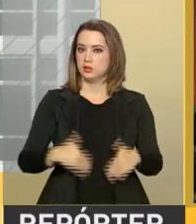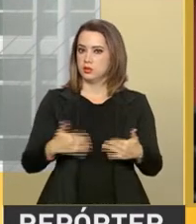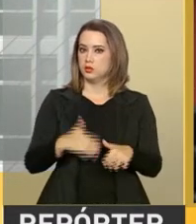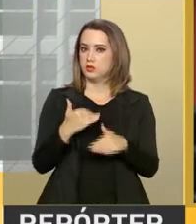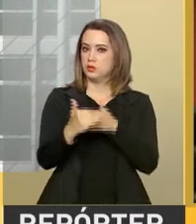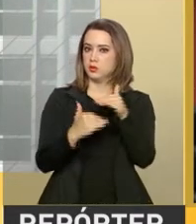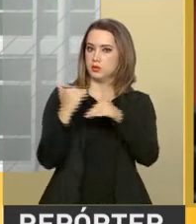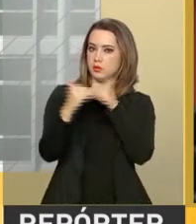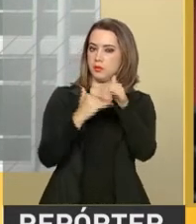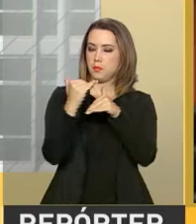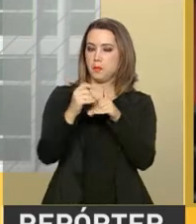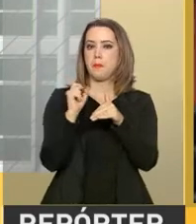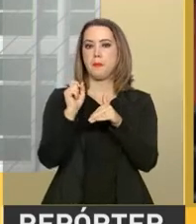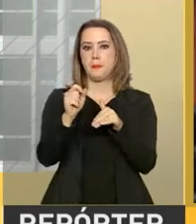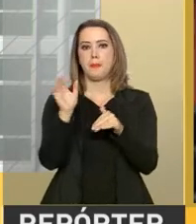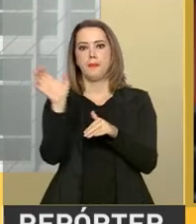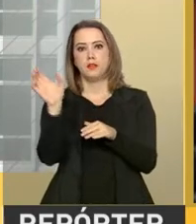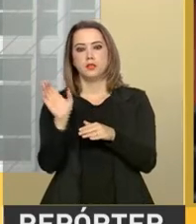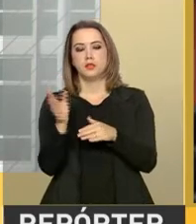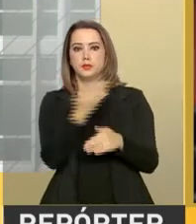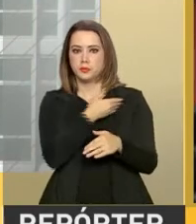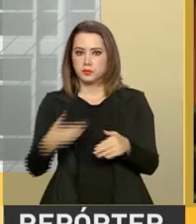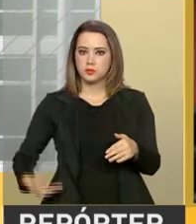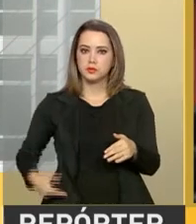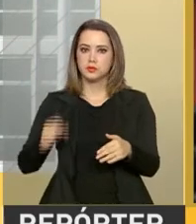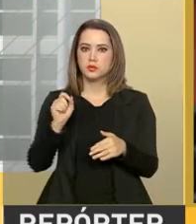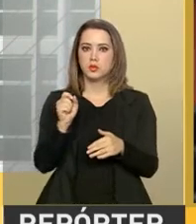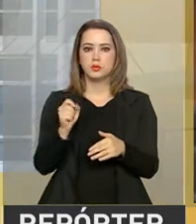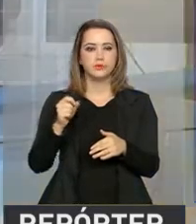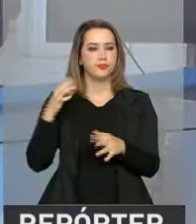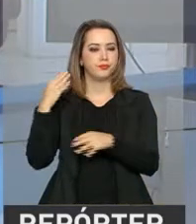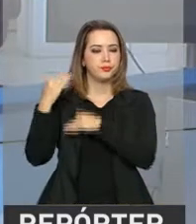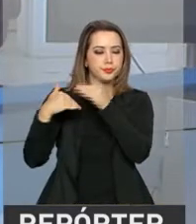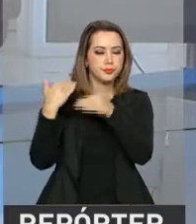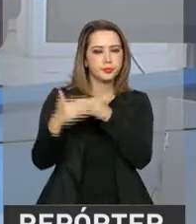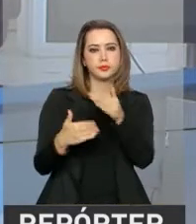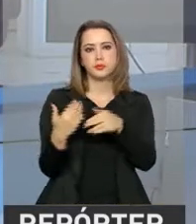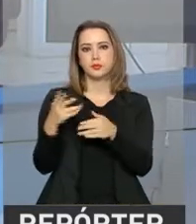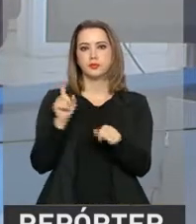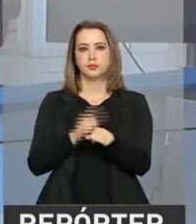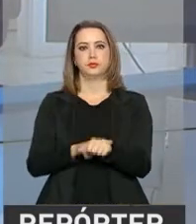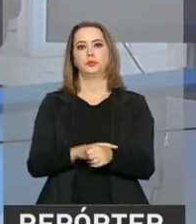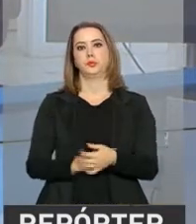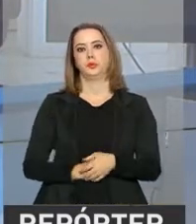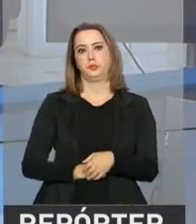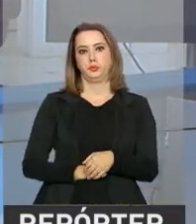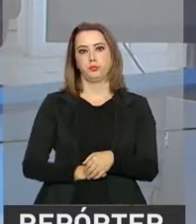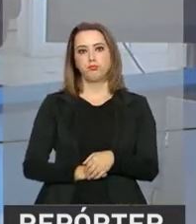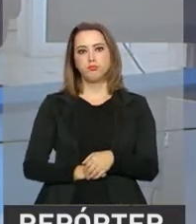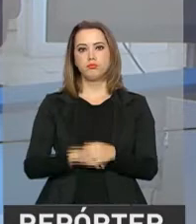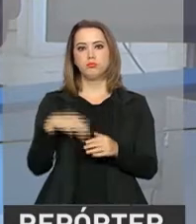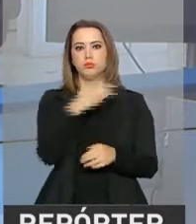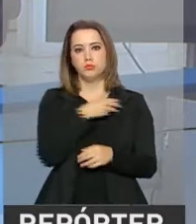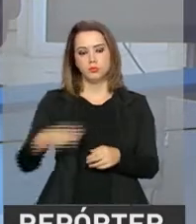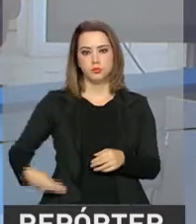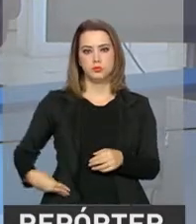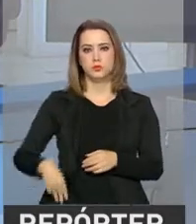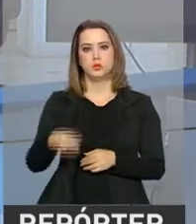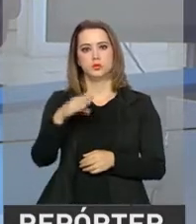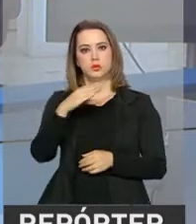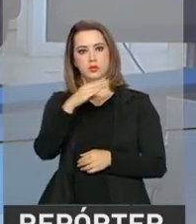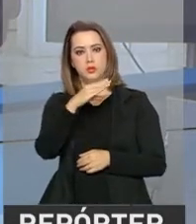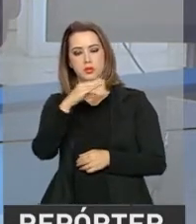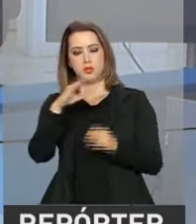consequência, depois da dívida, nas últimas décadas. O ministro-chefe da Casa Civil, Eliseu Padilha, se reuniu